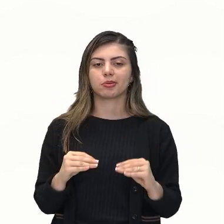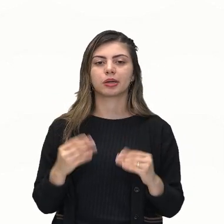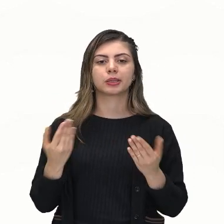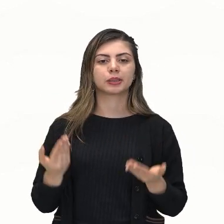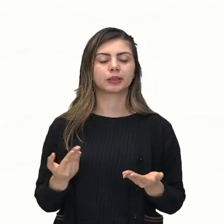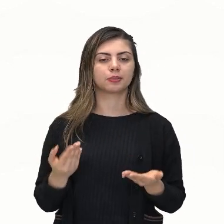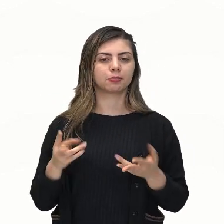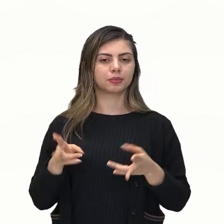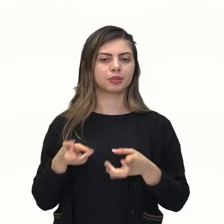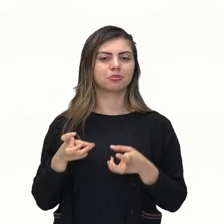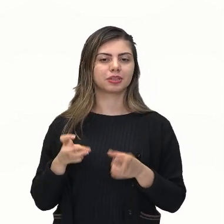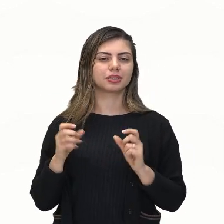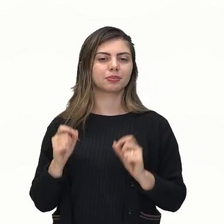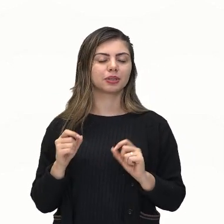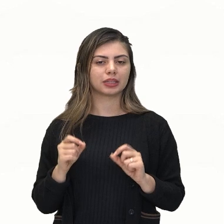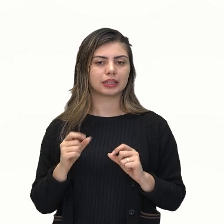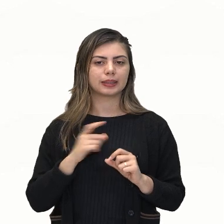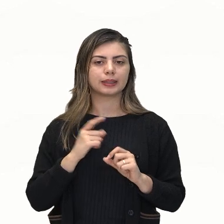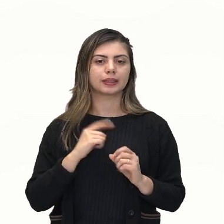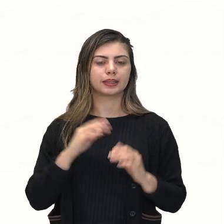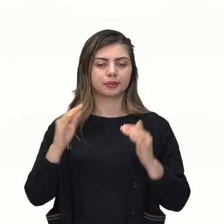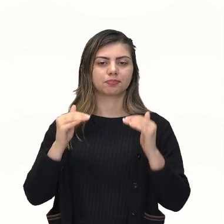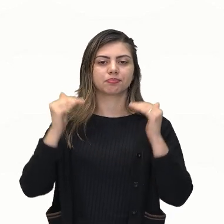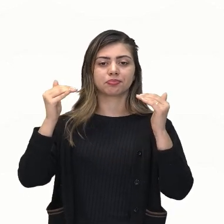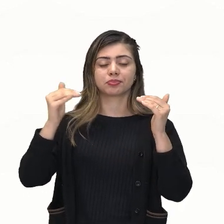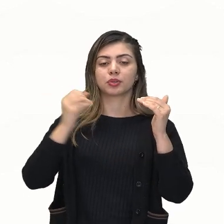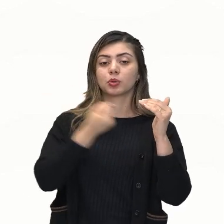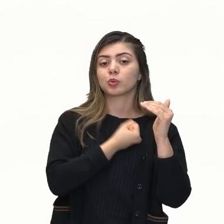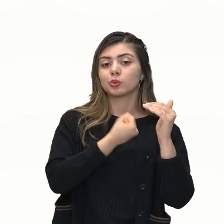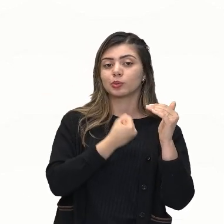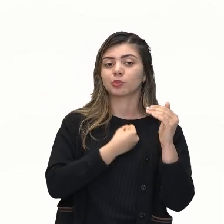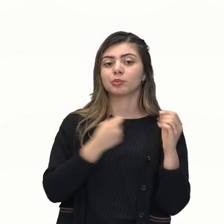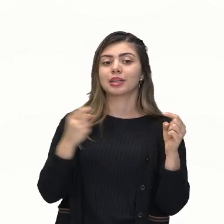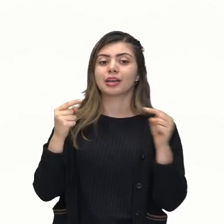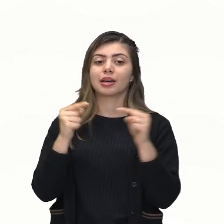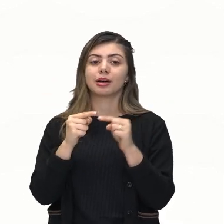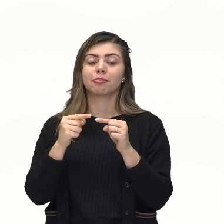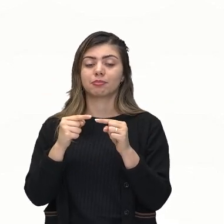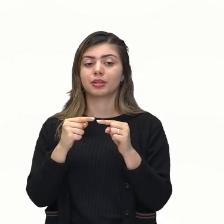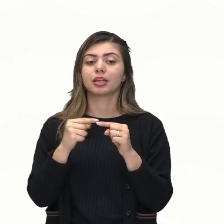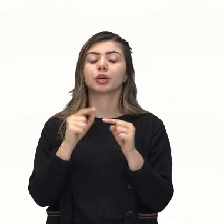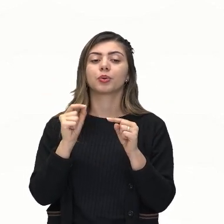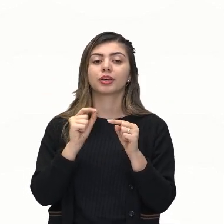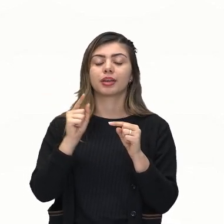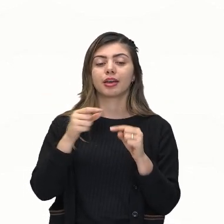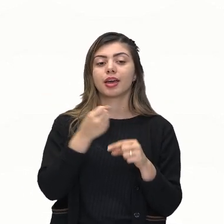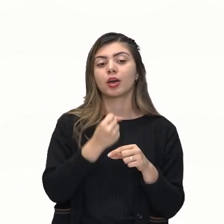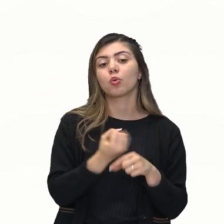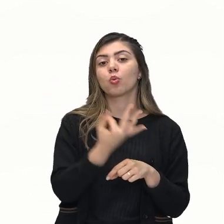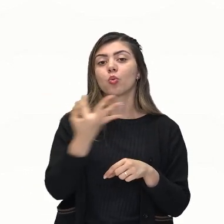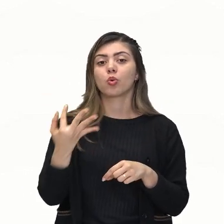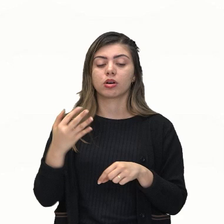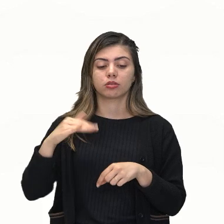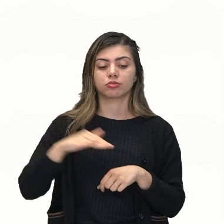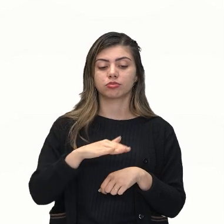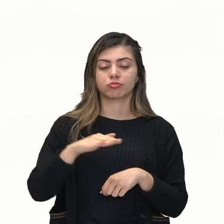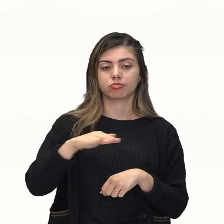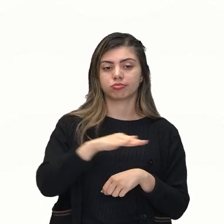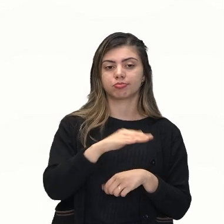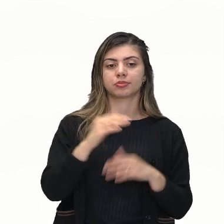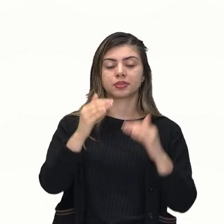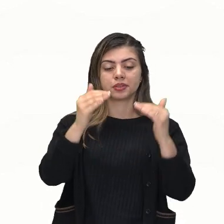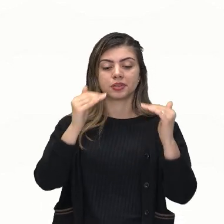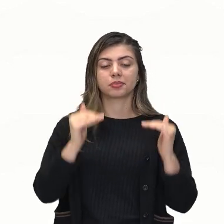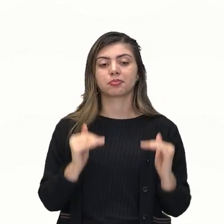em cima são os valores referentes à quantidade de automóveis e aqui embaixo é